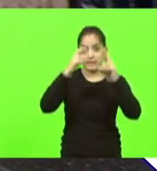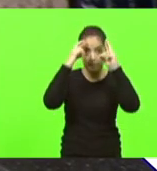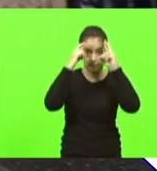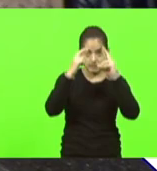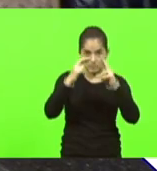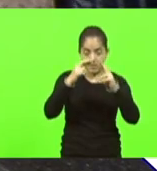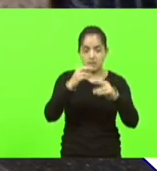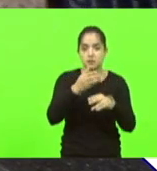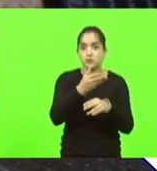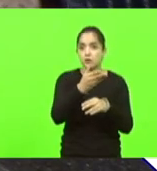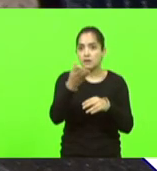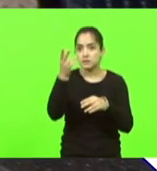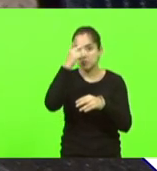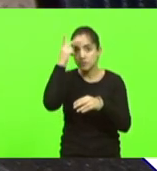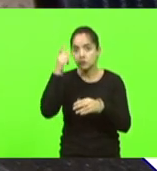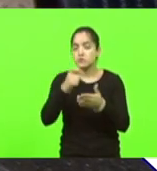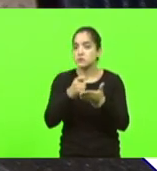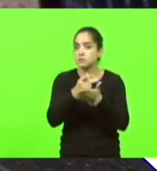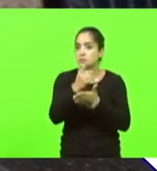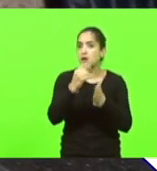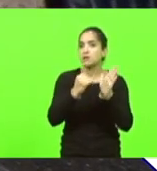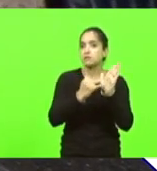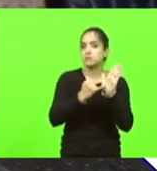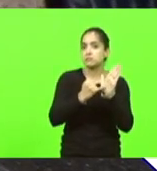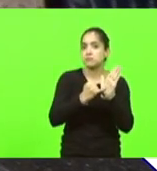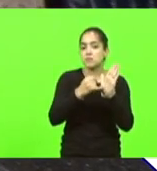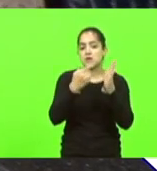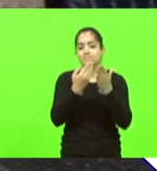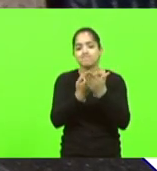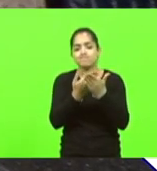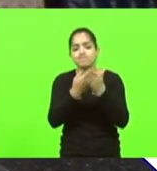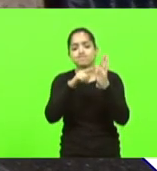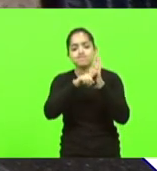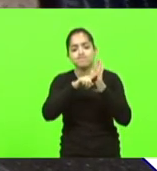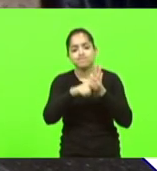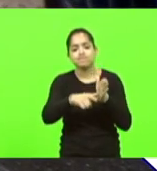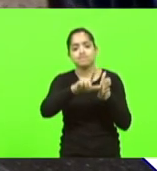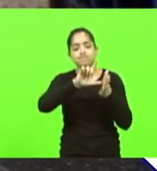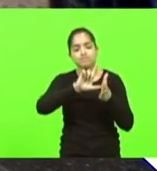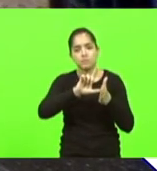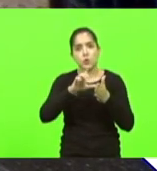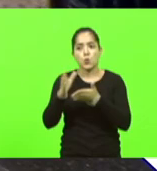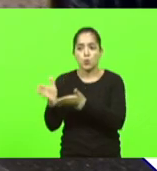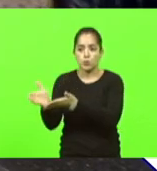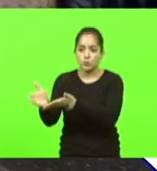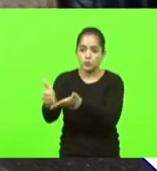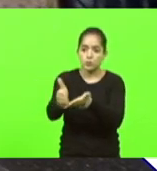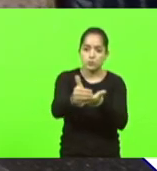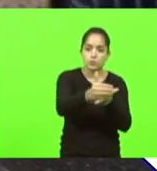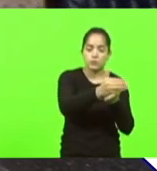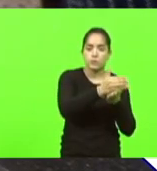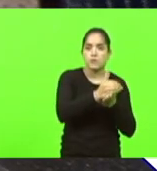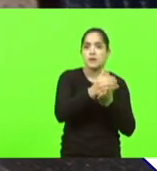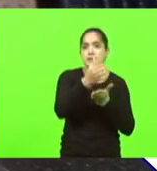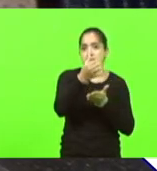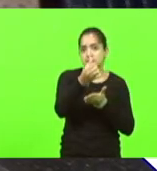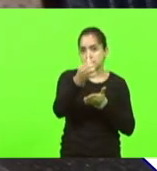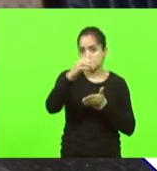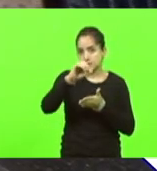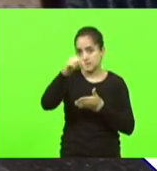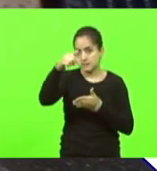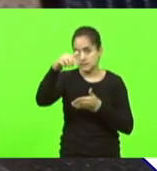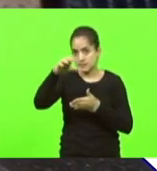Catarinense hoje pelo que nos números que estudamos do que é arrecadado 70 60 porcento